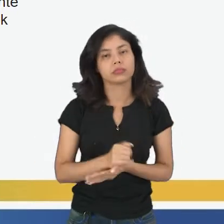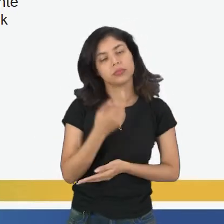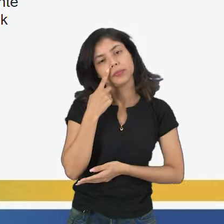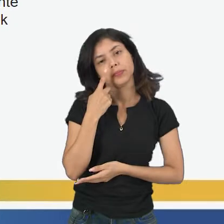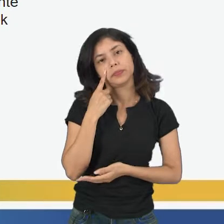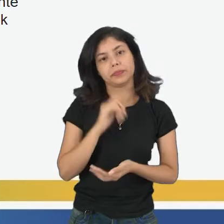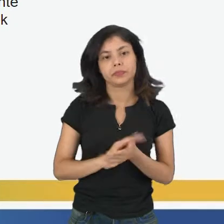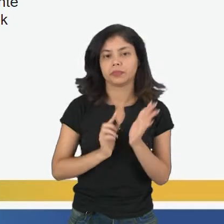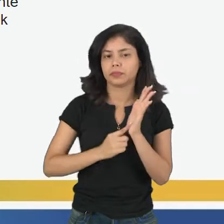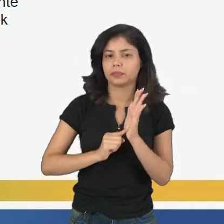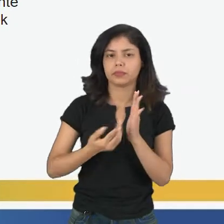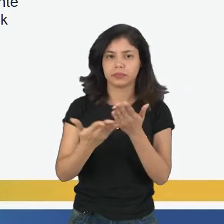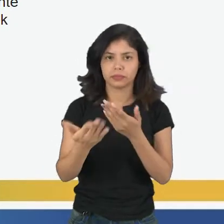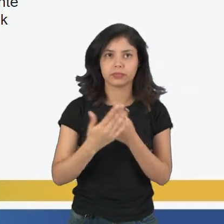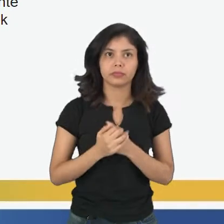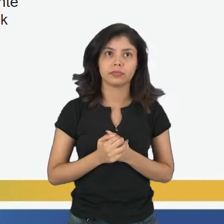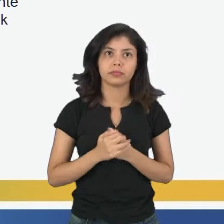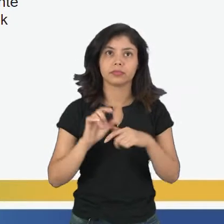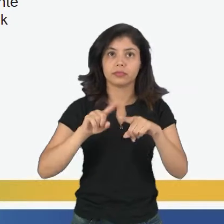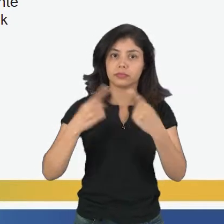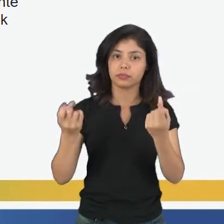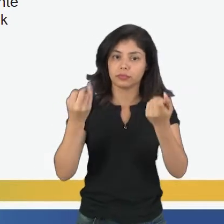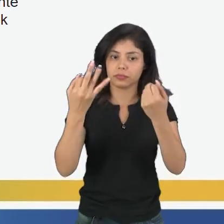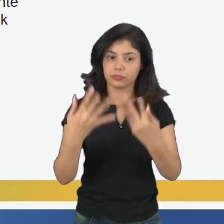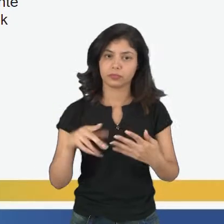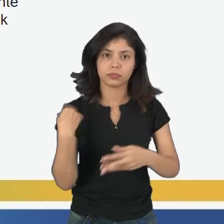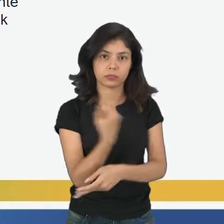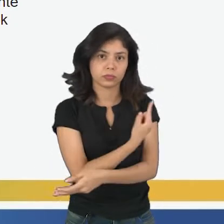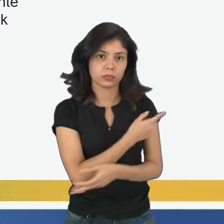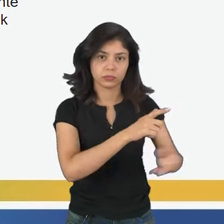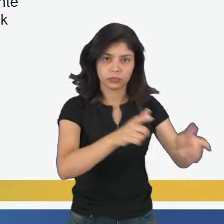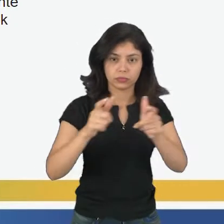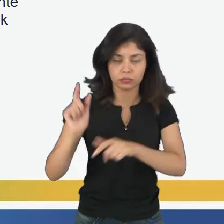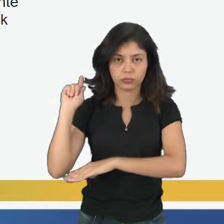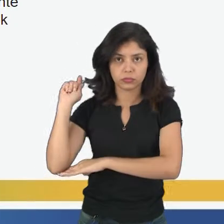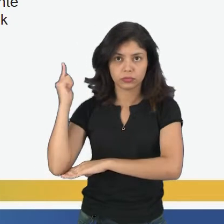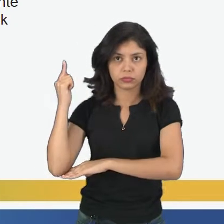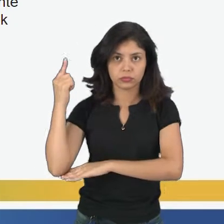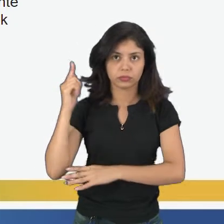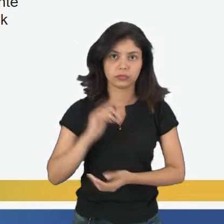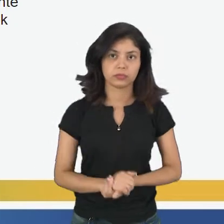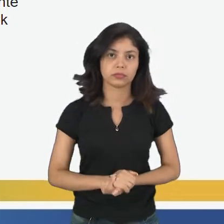seu ponto de vista, mas o que eu quero dizer é que o nosso espaço,